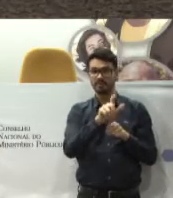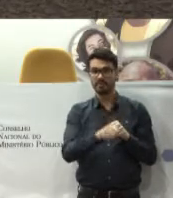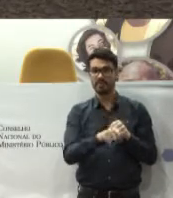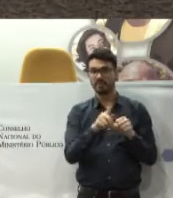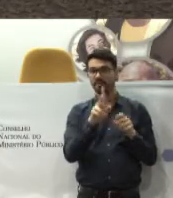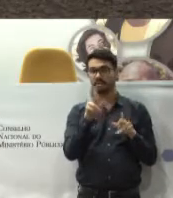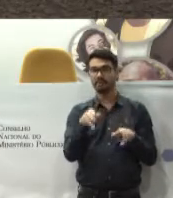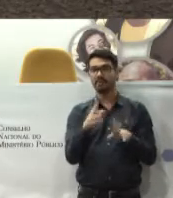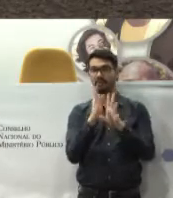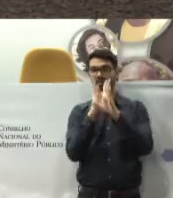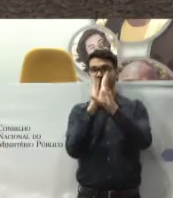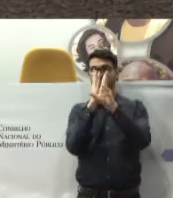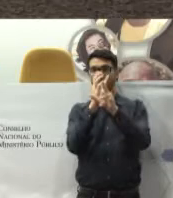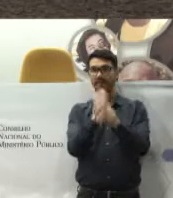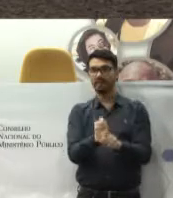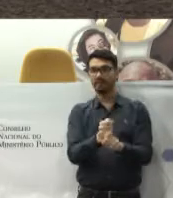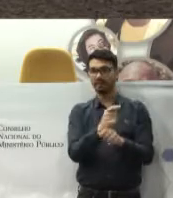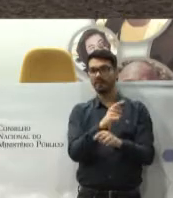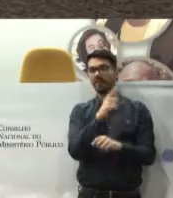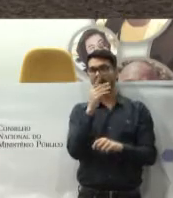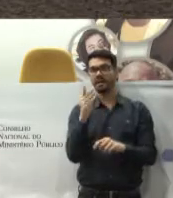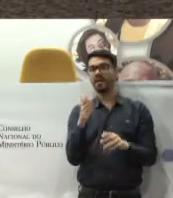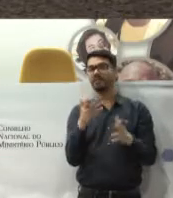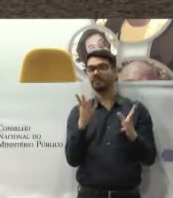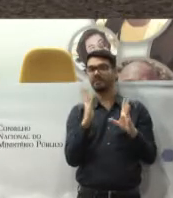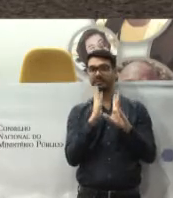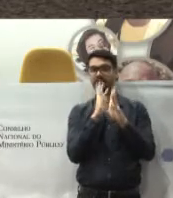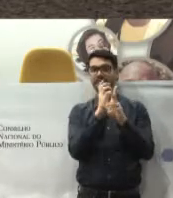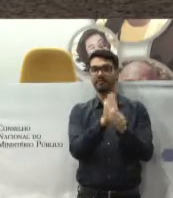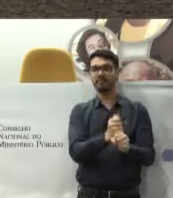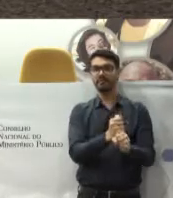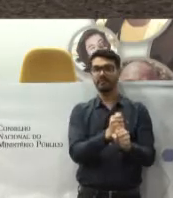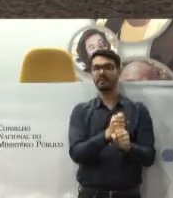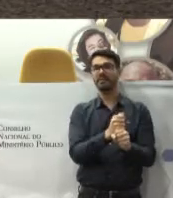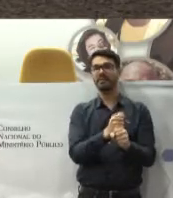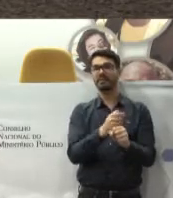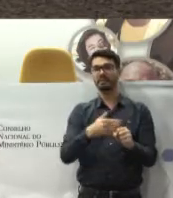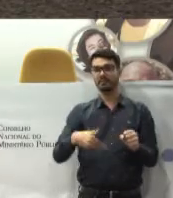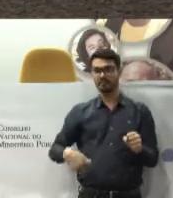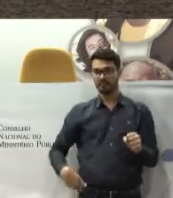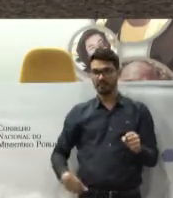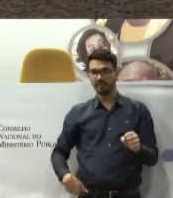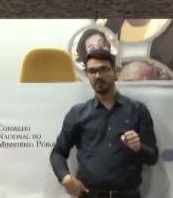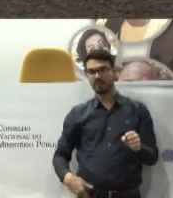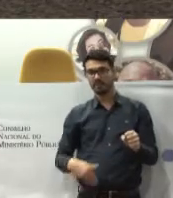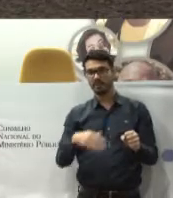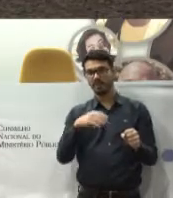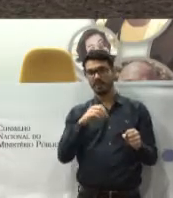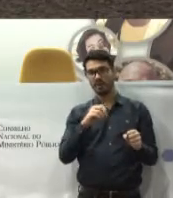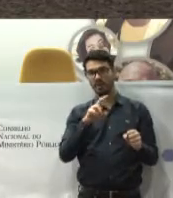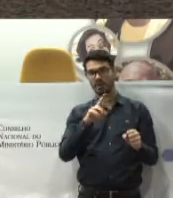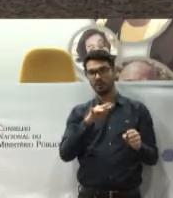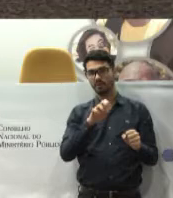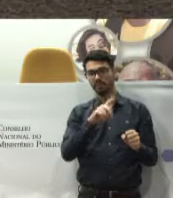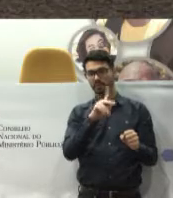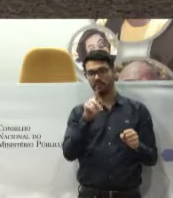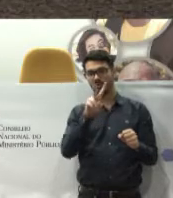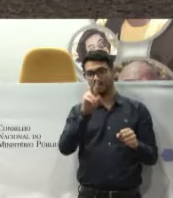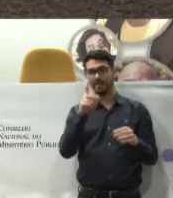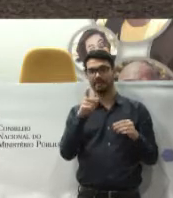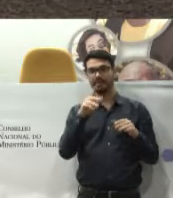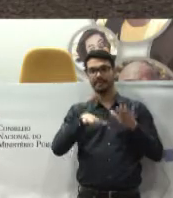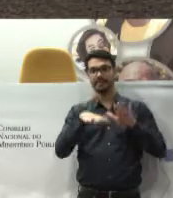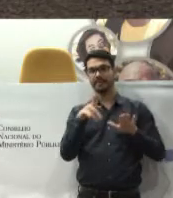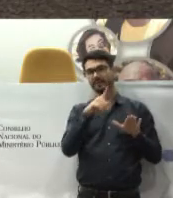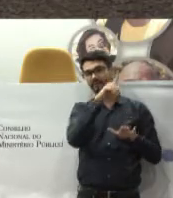das filas. Até quando a fila de cirurgia ortopédica vai depender da Justiça Federal? Tem que